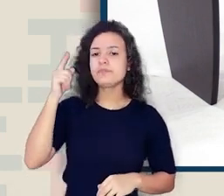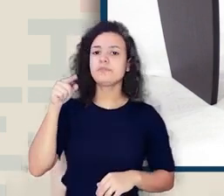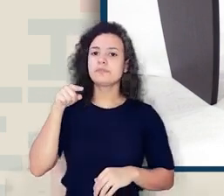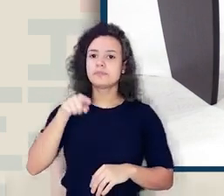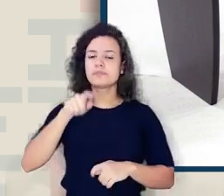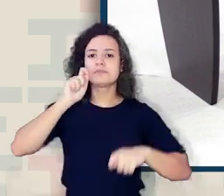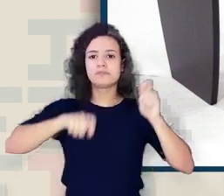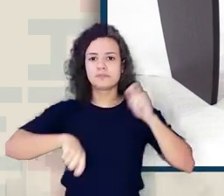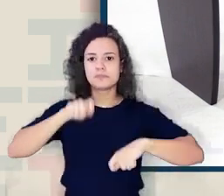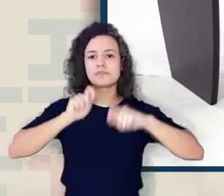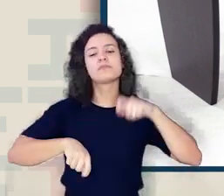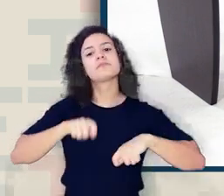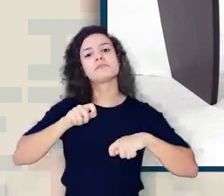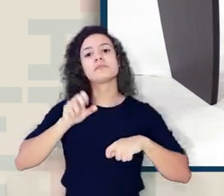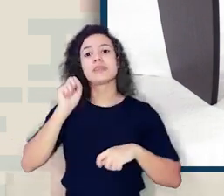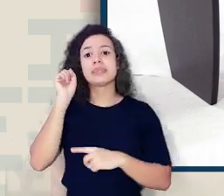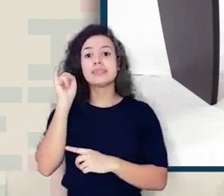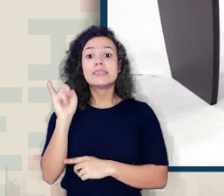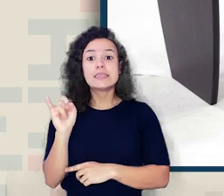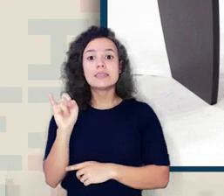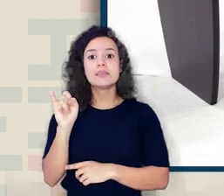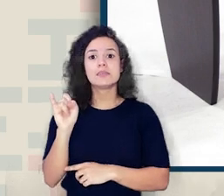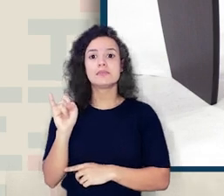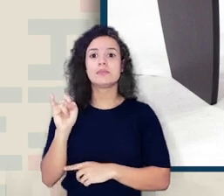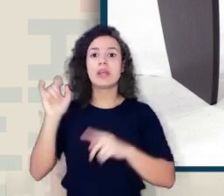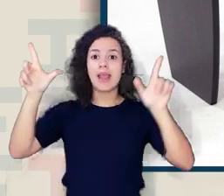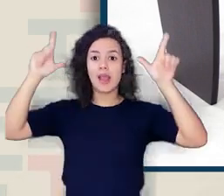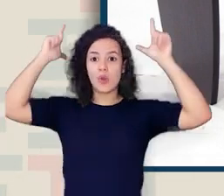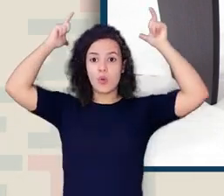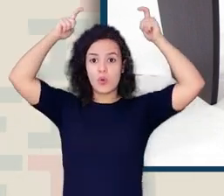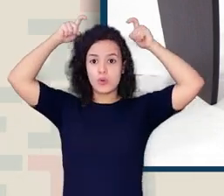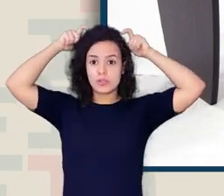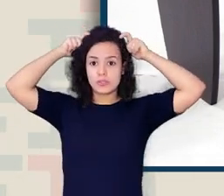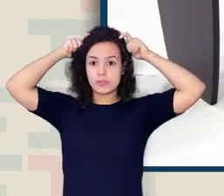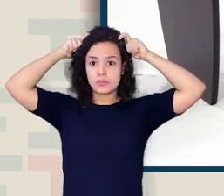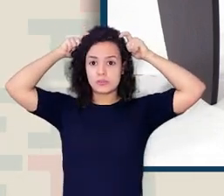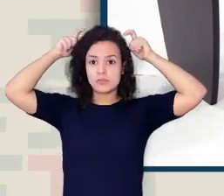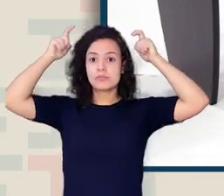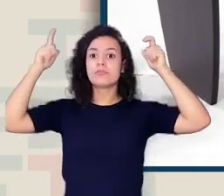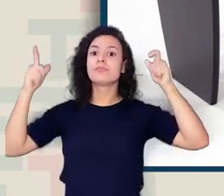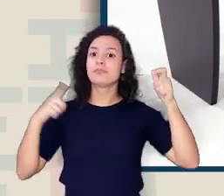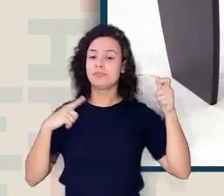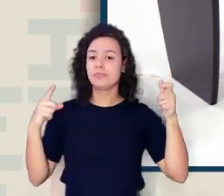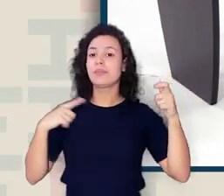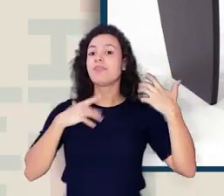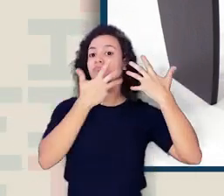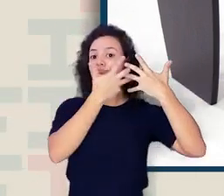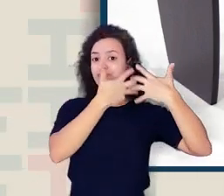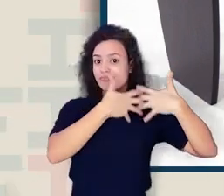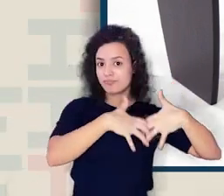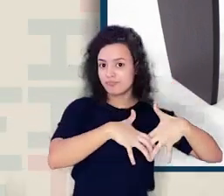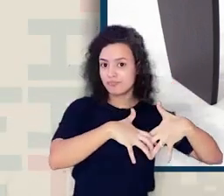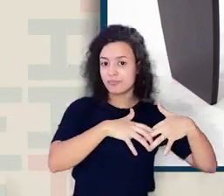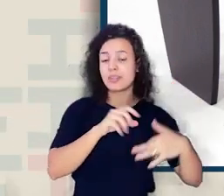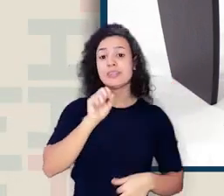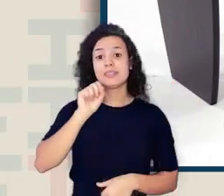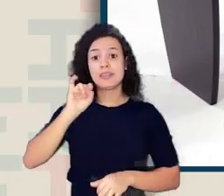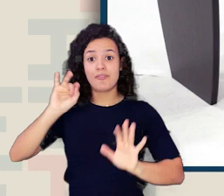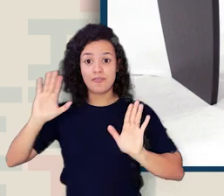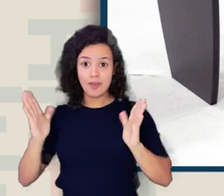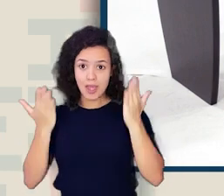Mas é preciso entender que esse preenchimento, se for num toque de coroação, ele tem um tipo de